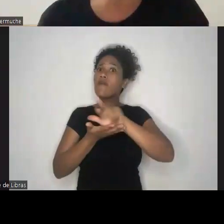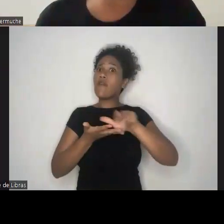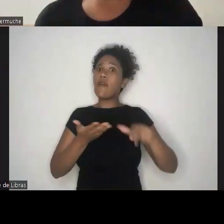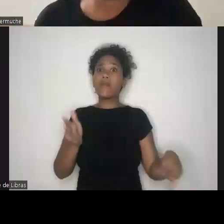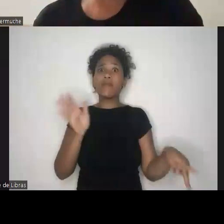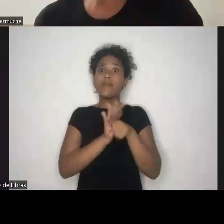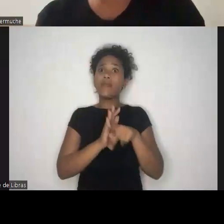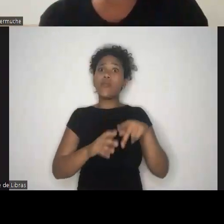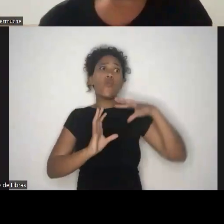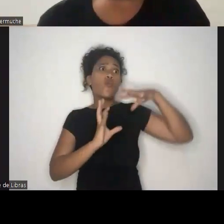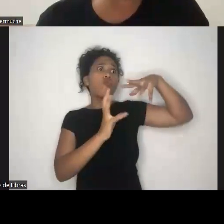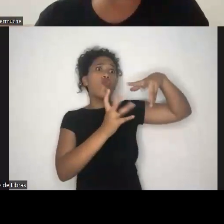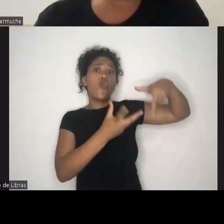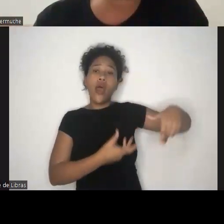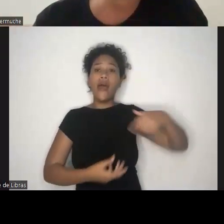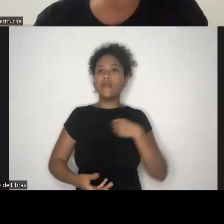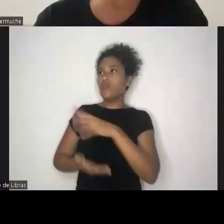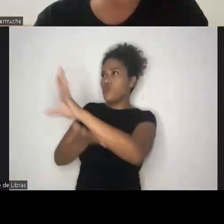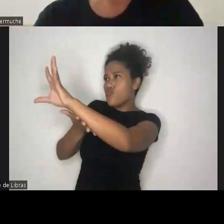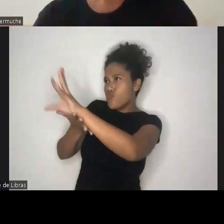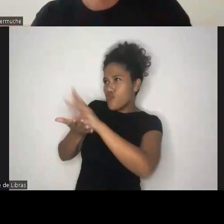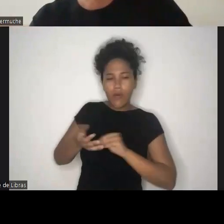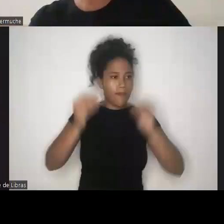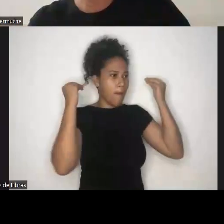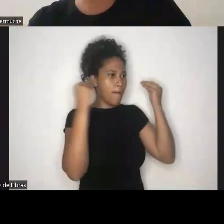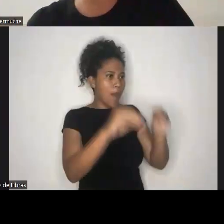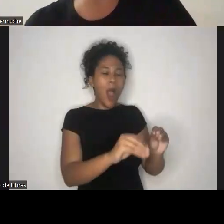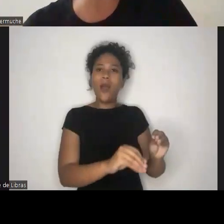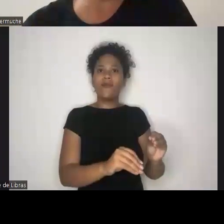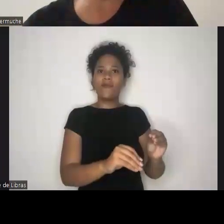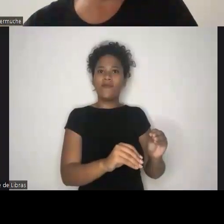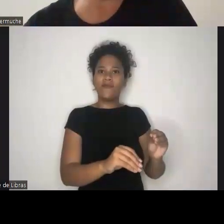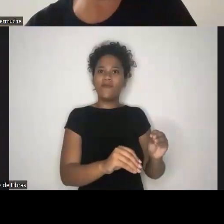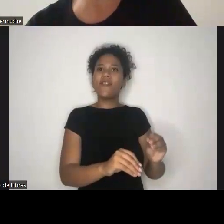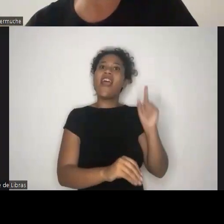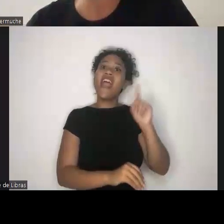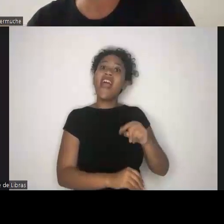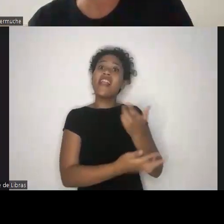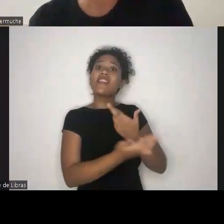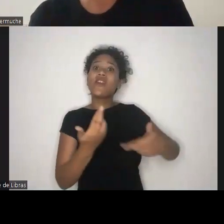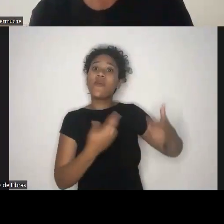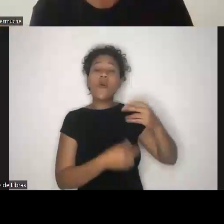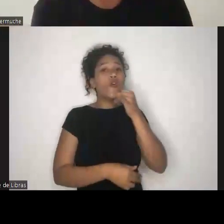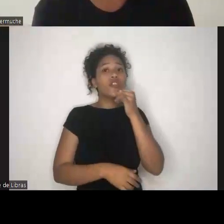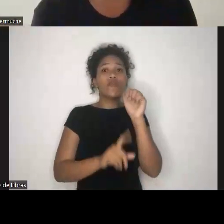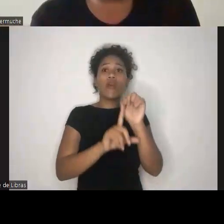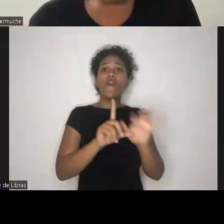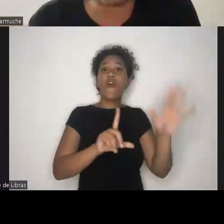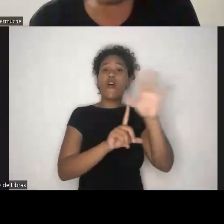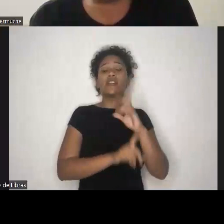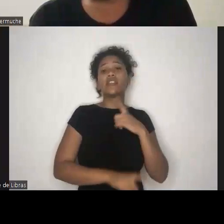reproduzir aquela experiência daquele país numa plataforma de relacionamento que tocava